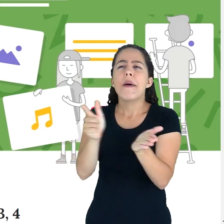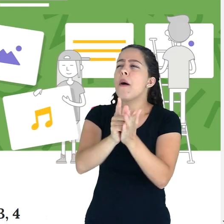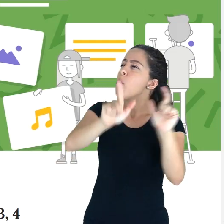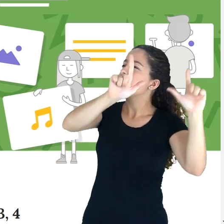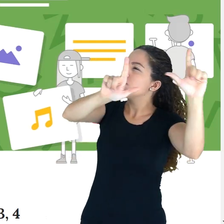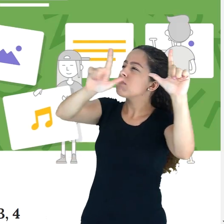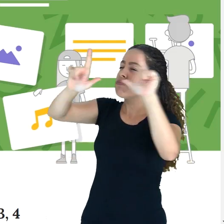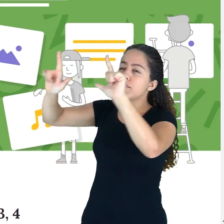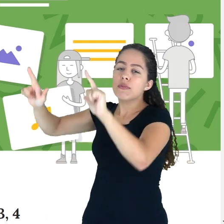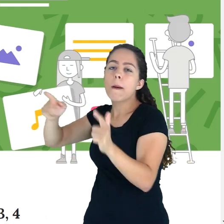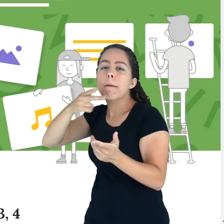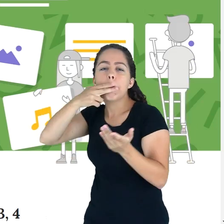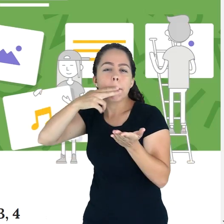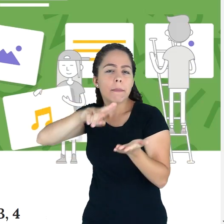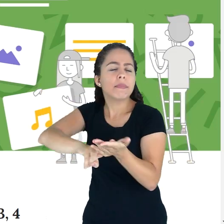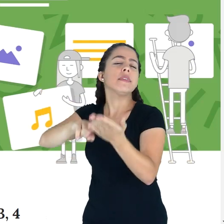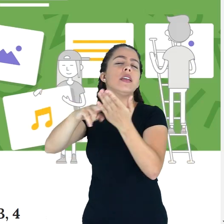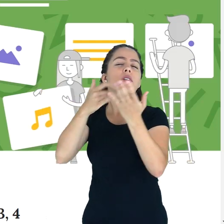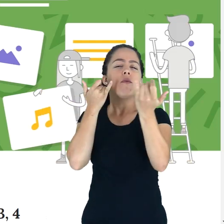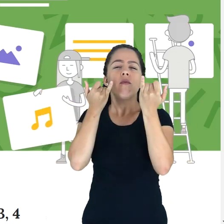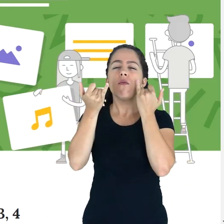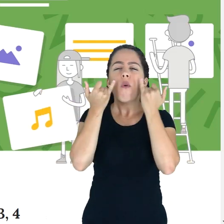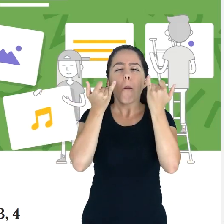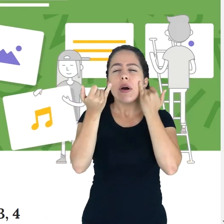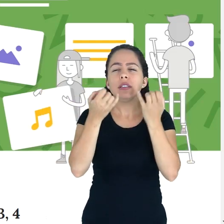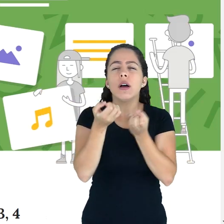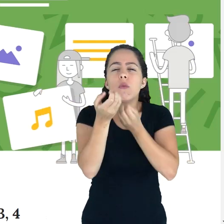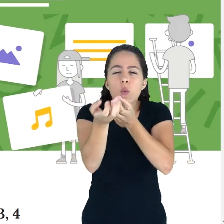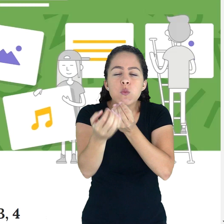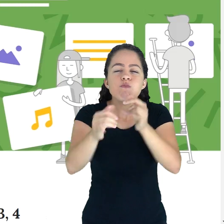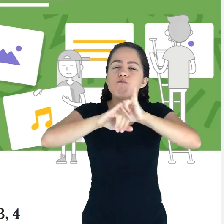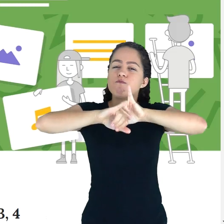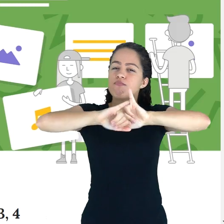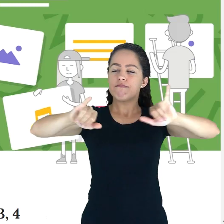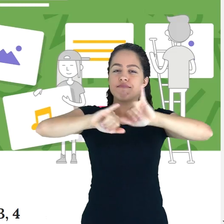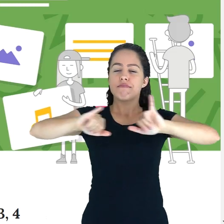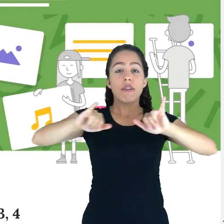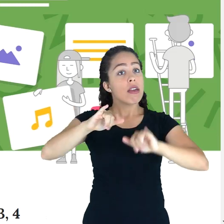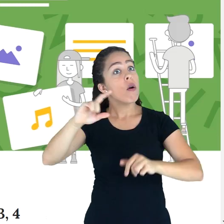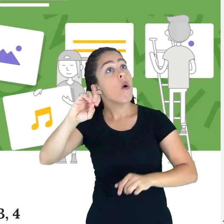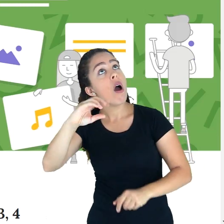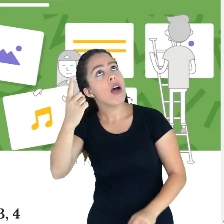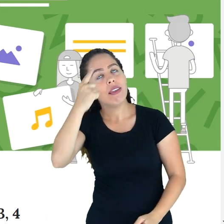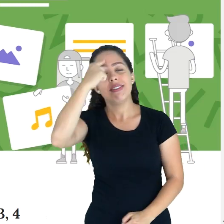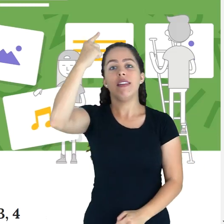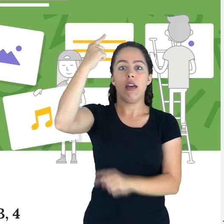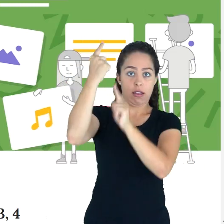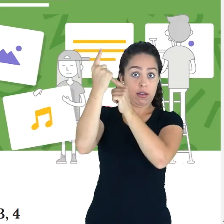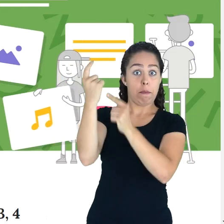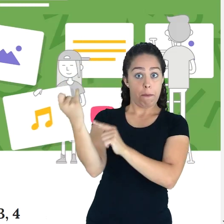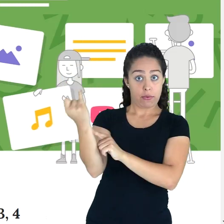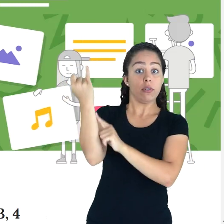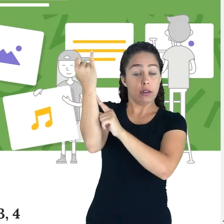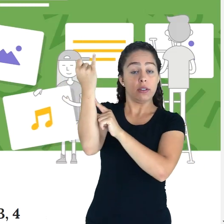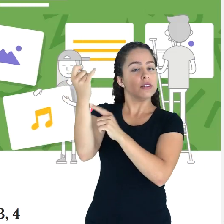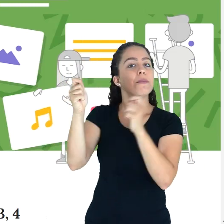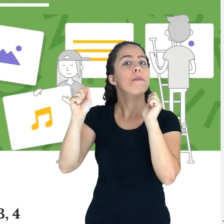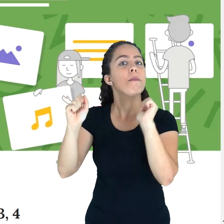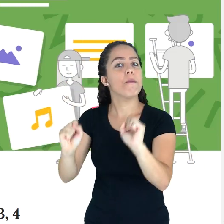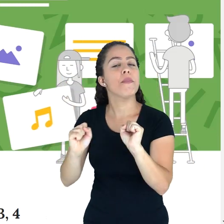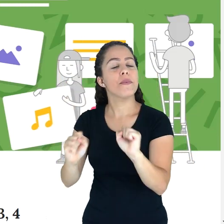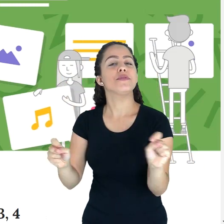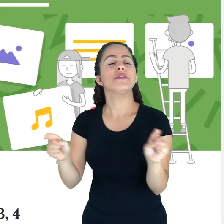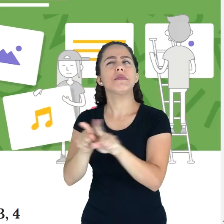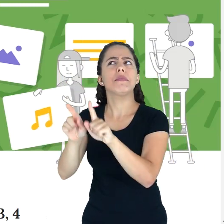papéis, bilhetes, informações ou ideias que são importantes para a gente pode criar um mural